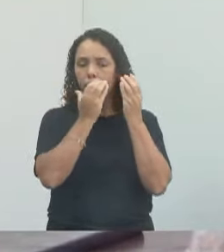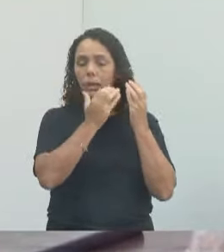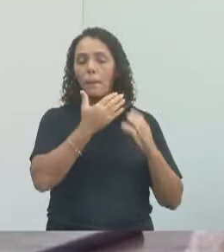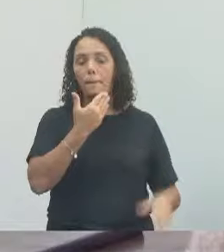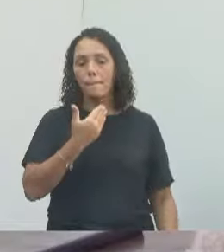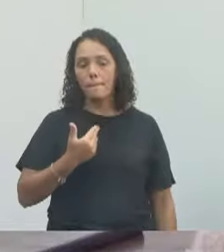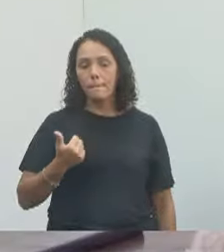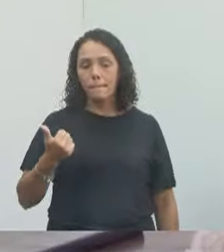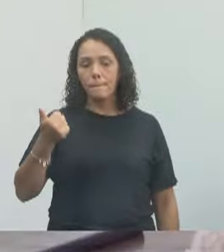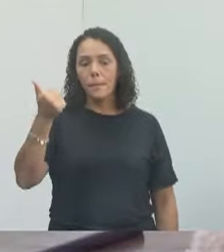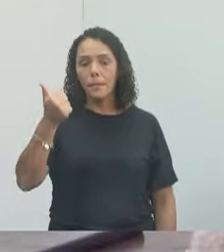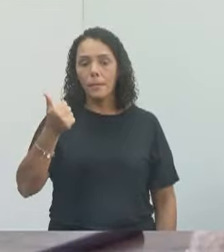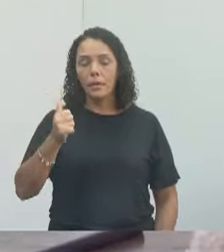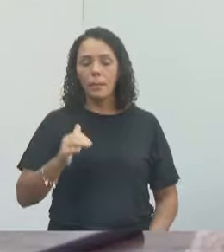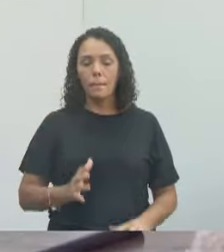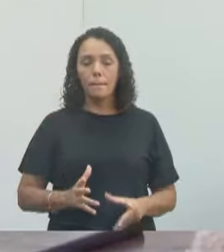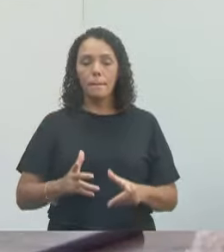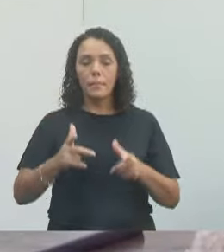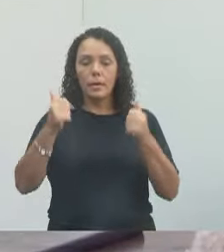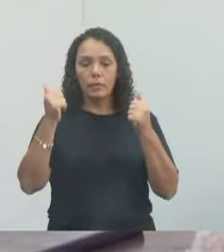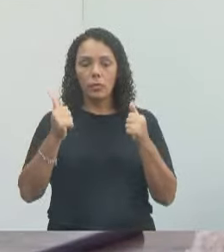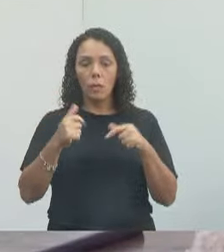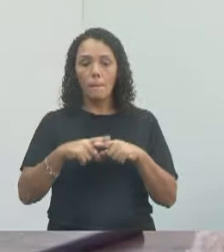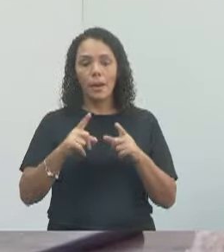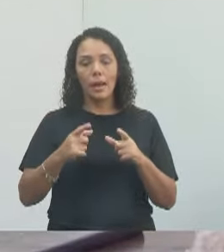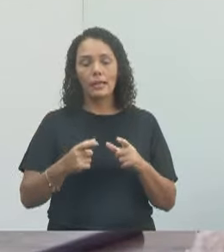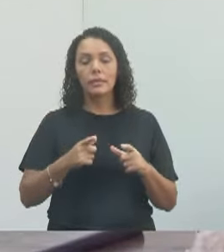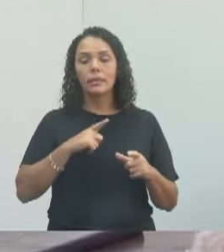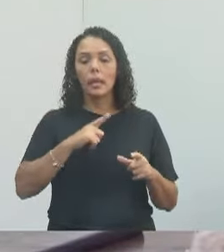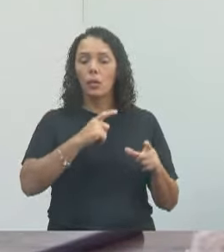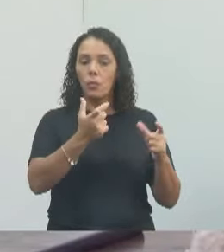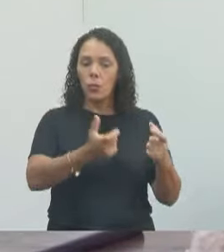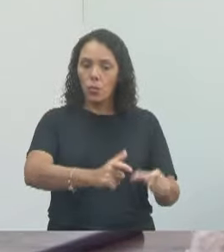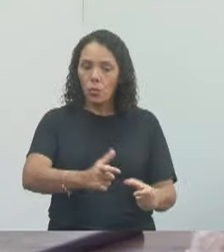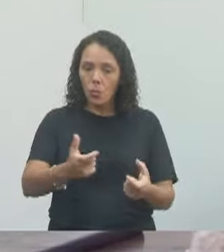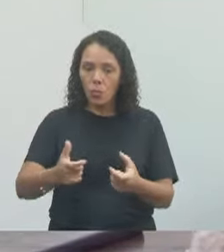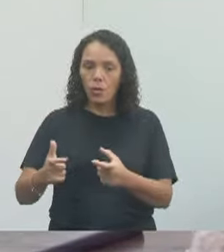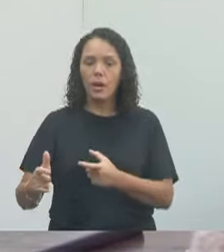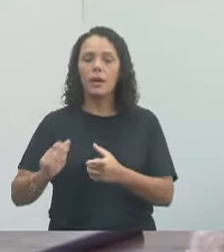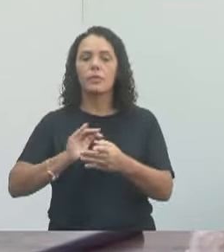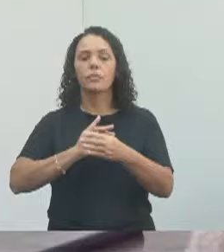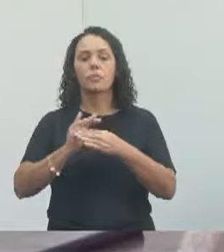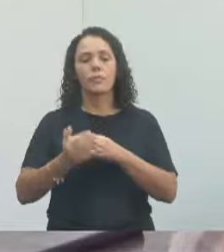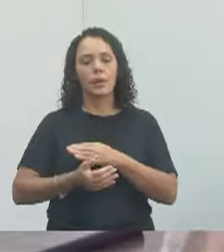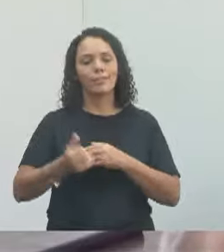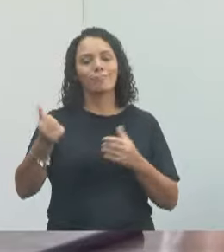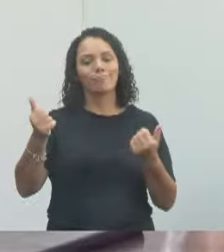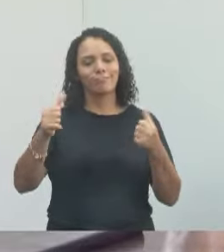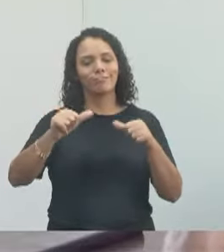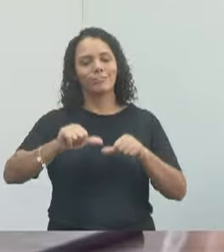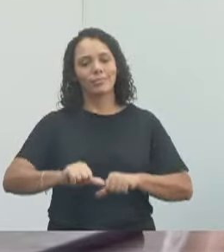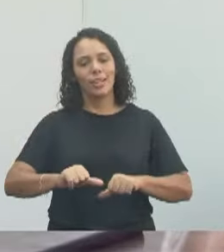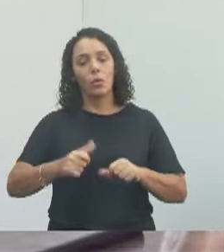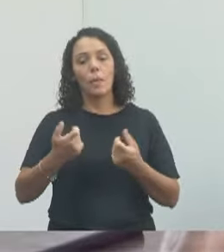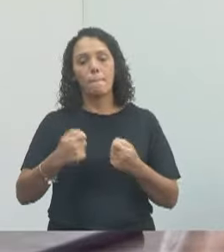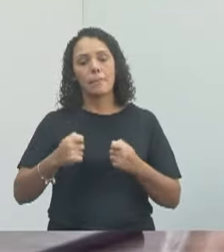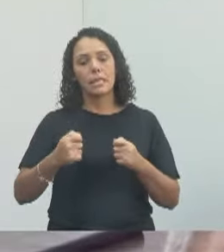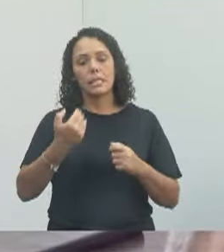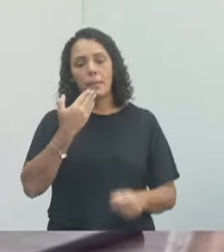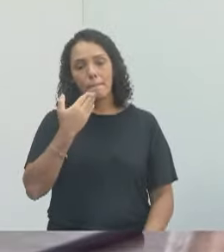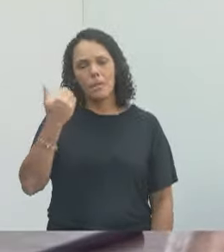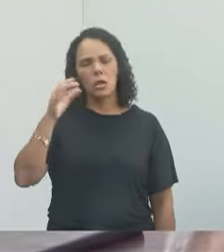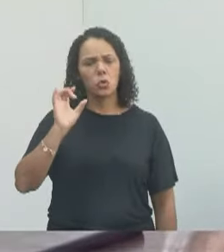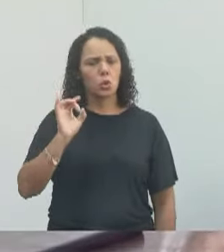vários pontos do bairro ainda se encontram sem melhorias e precisa ter melhoria não somente festa mas